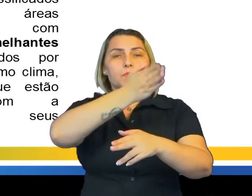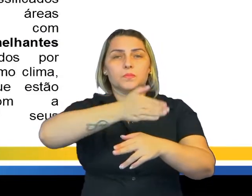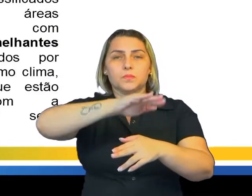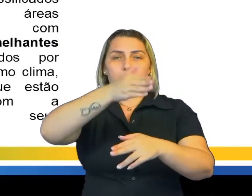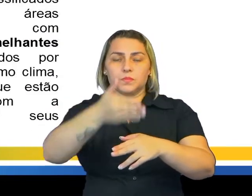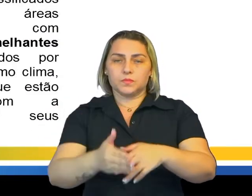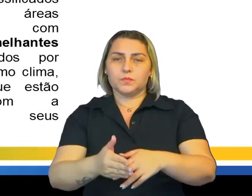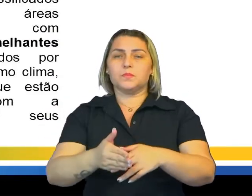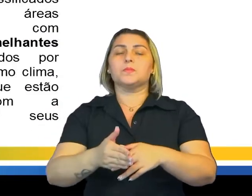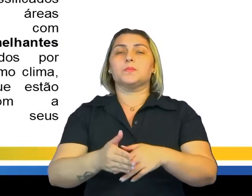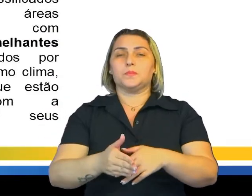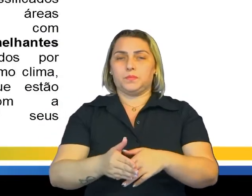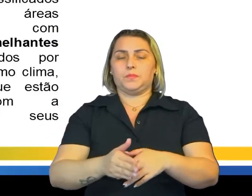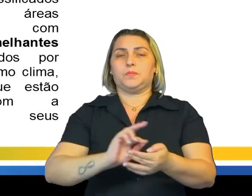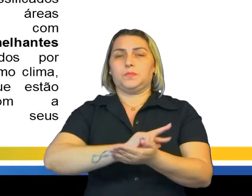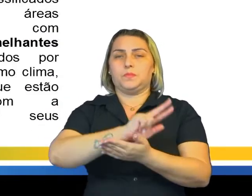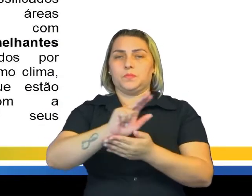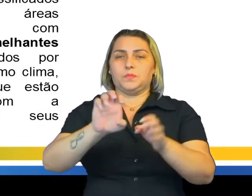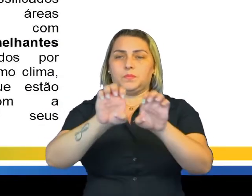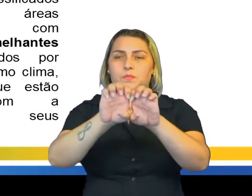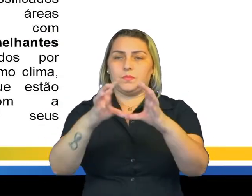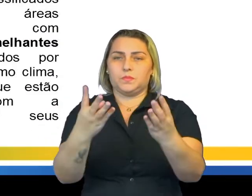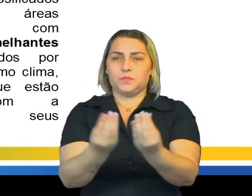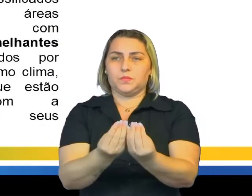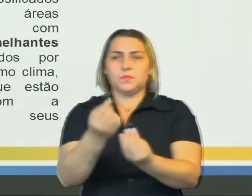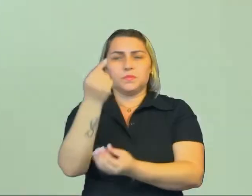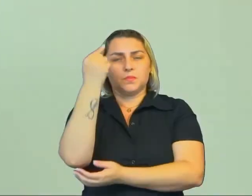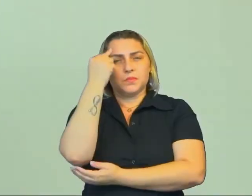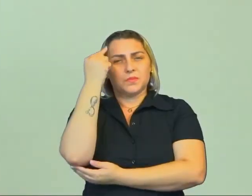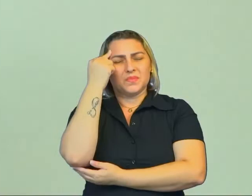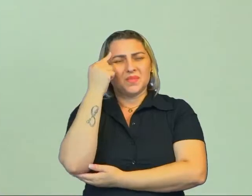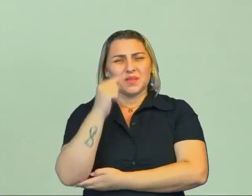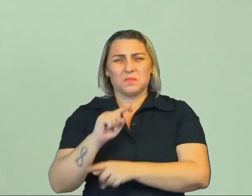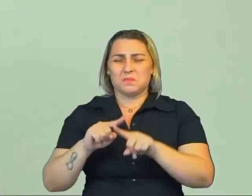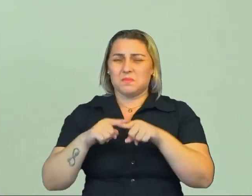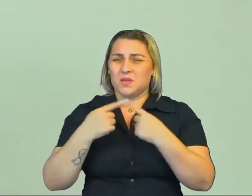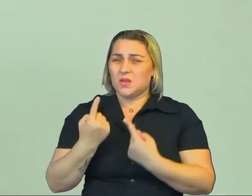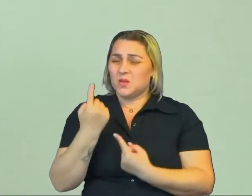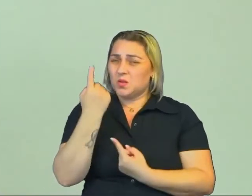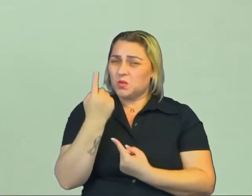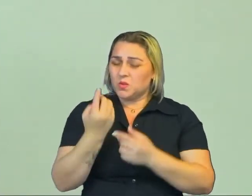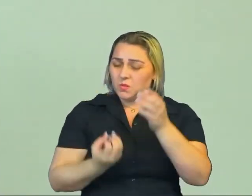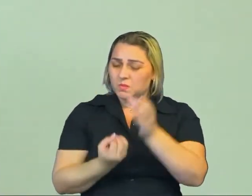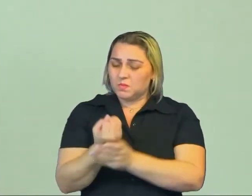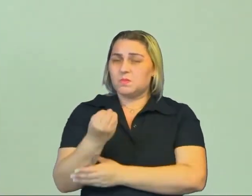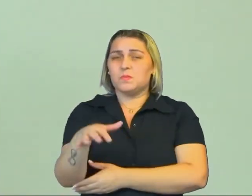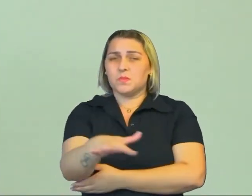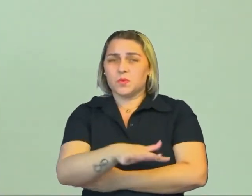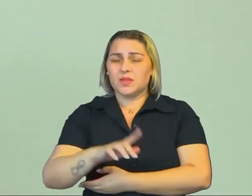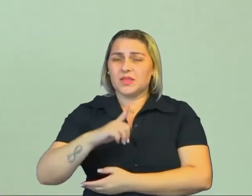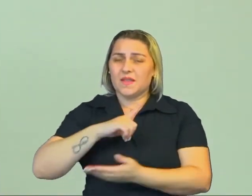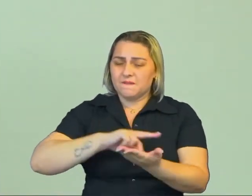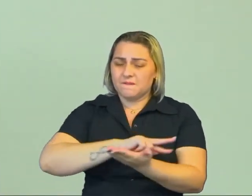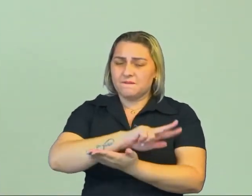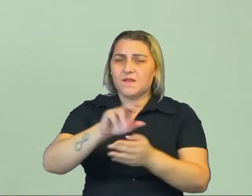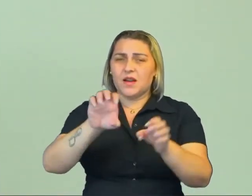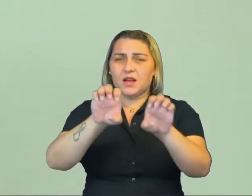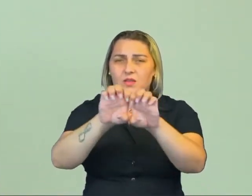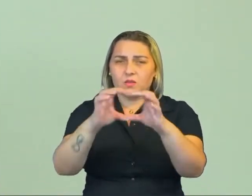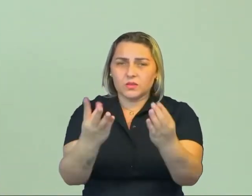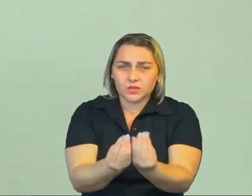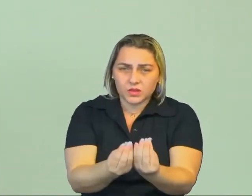com a diversidade dos seus ecossistemas. Aí você vai pensar, mas um bioma tem vários